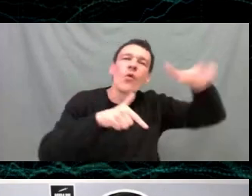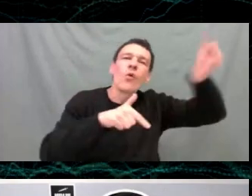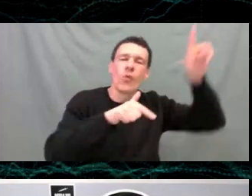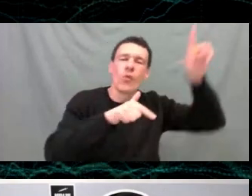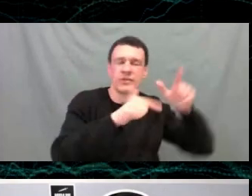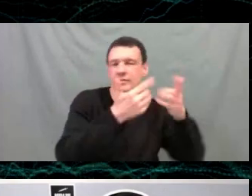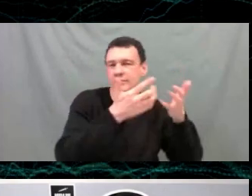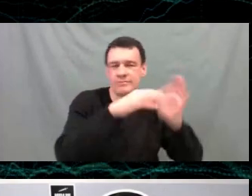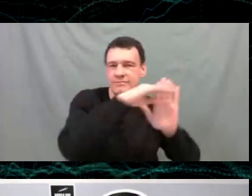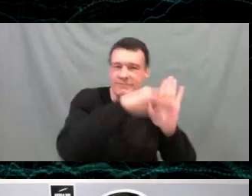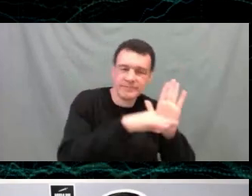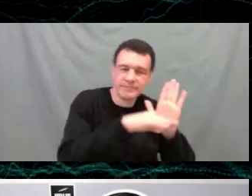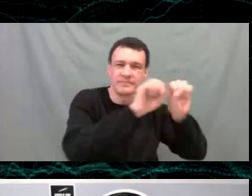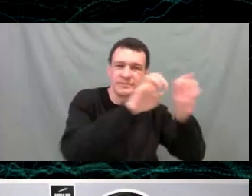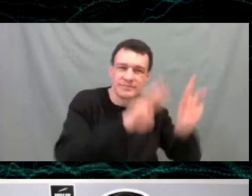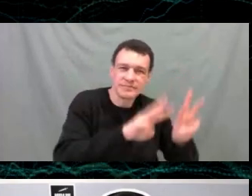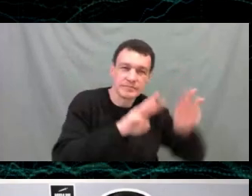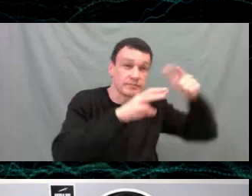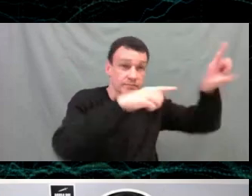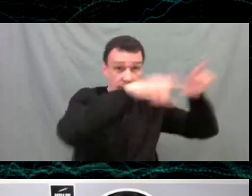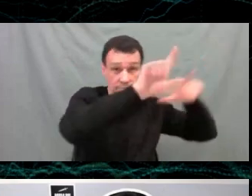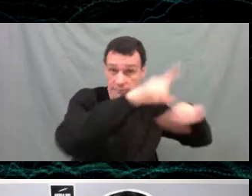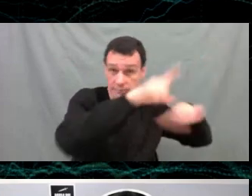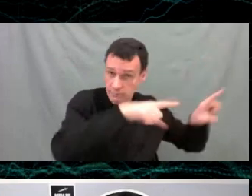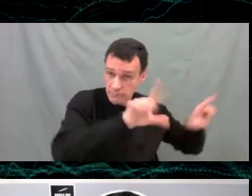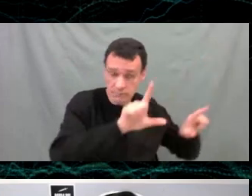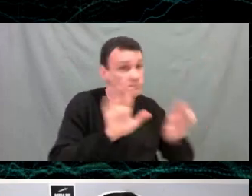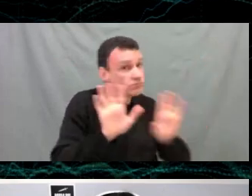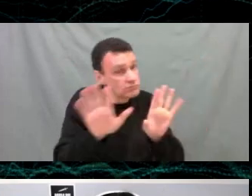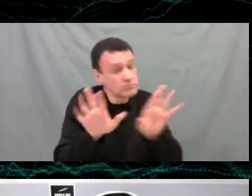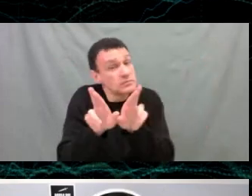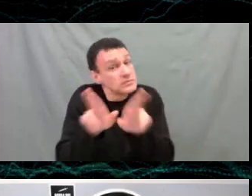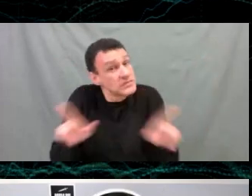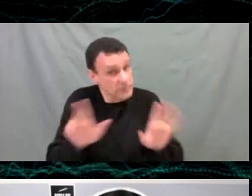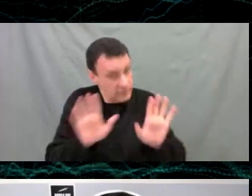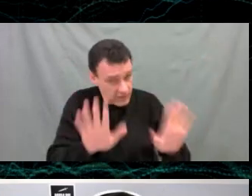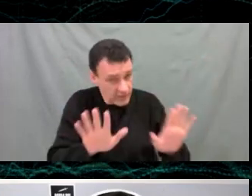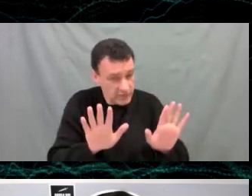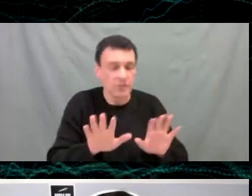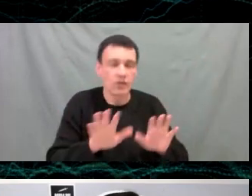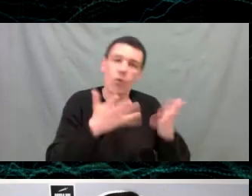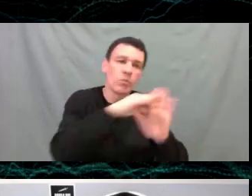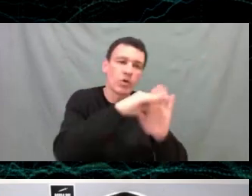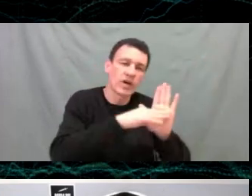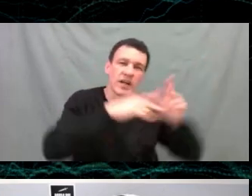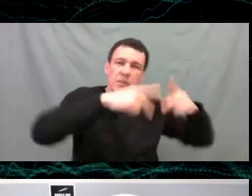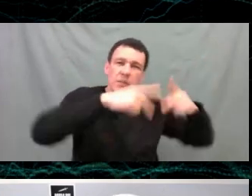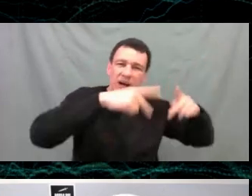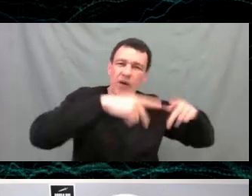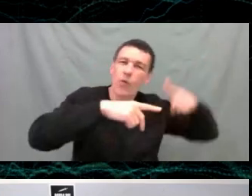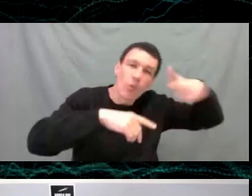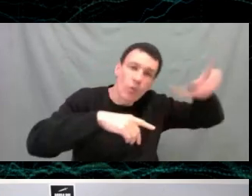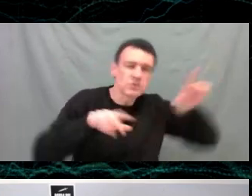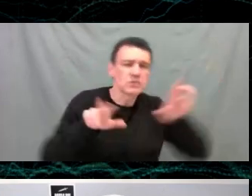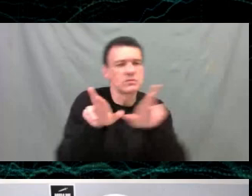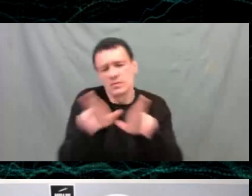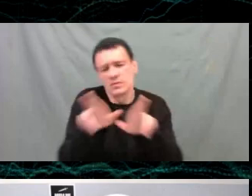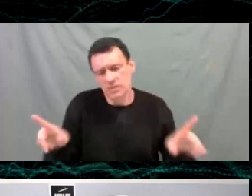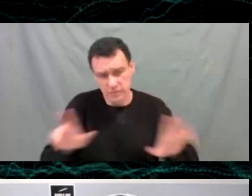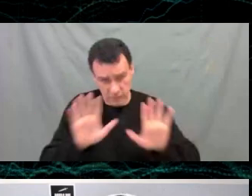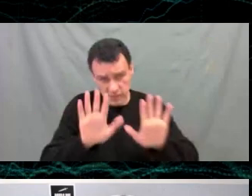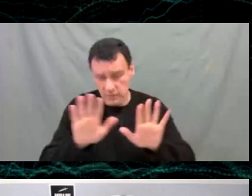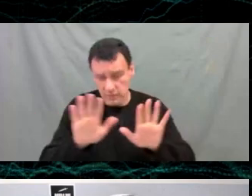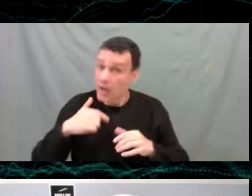recente, mas são bastante elogiados porque ele tem os seus próprios mecanismos até nativos para melhorar essa questão do banco de dados, tá?